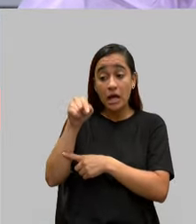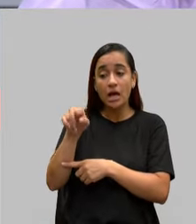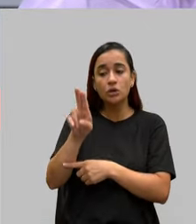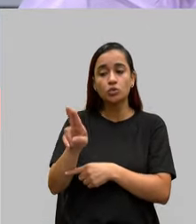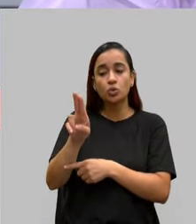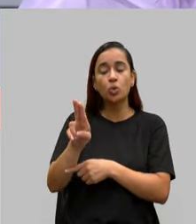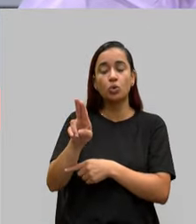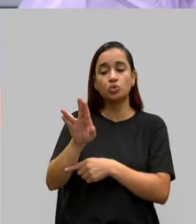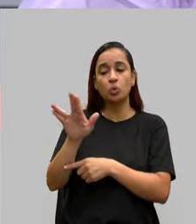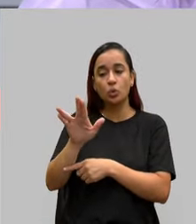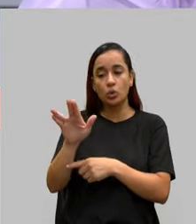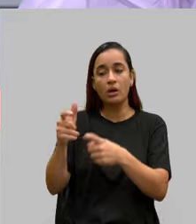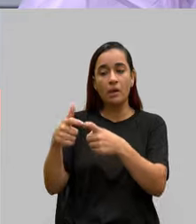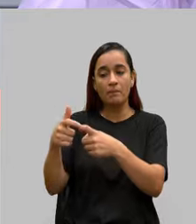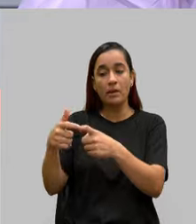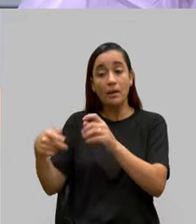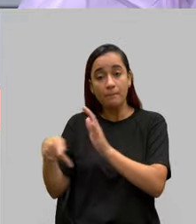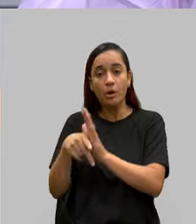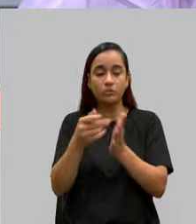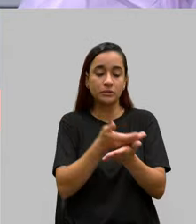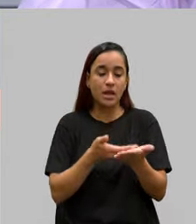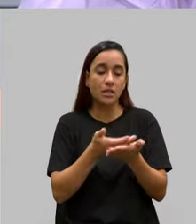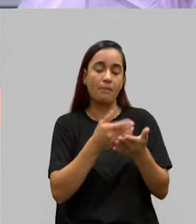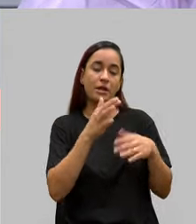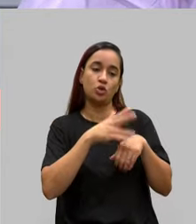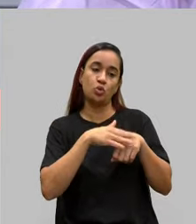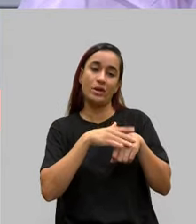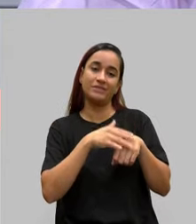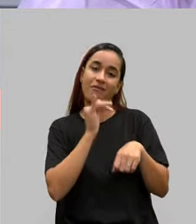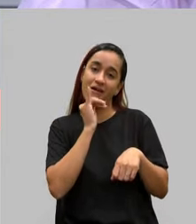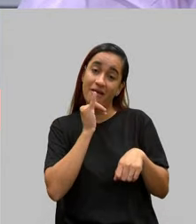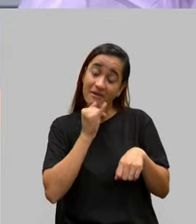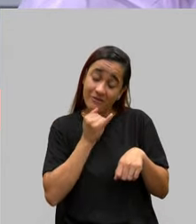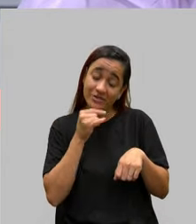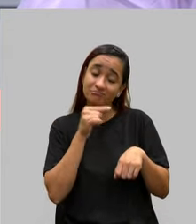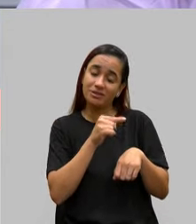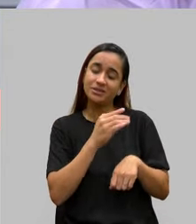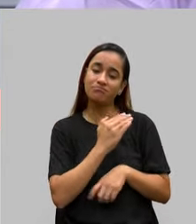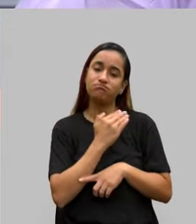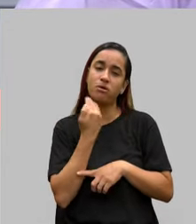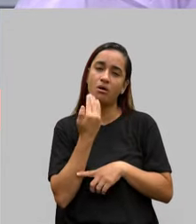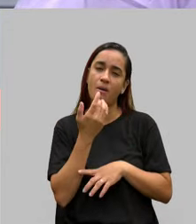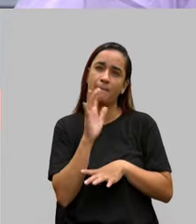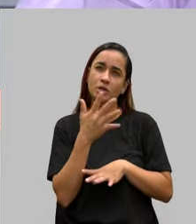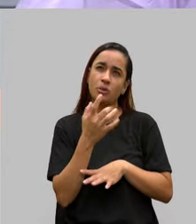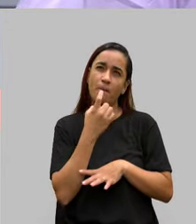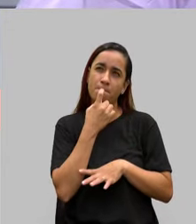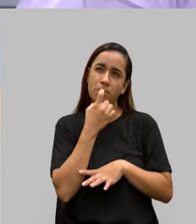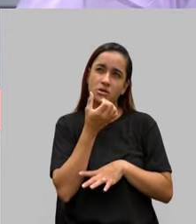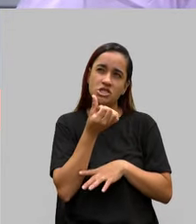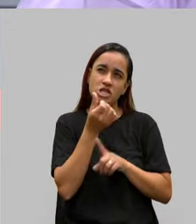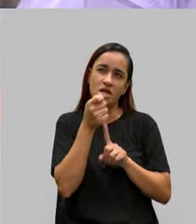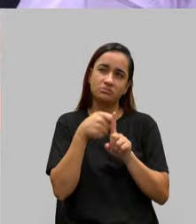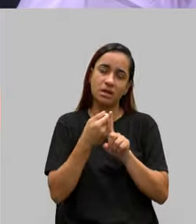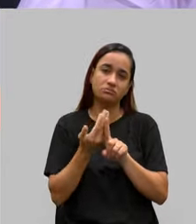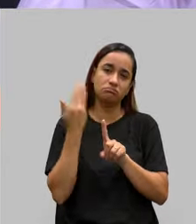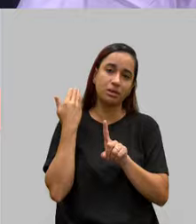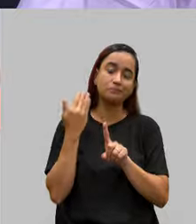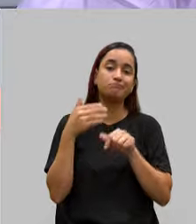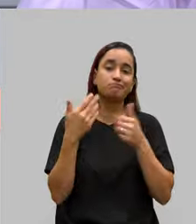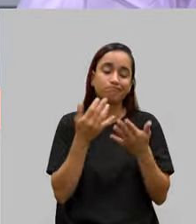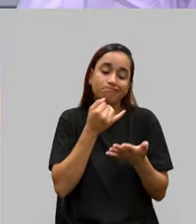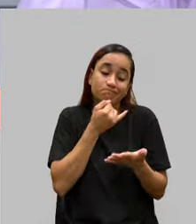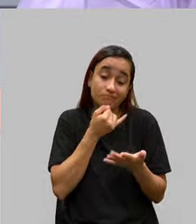infelizmente ela faleceu tem aproximadamente 6 meses mas que como foi importante para